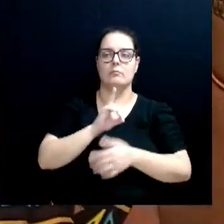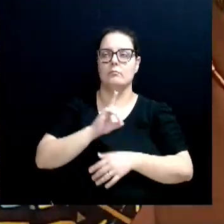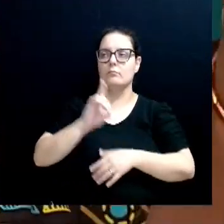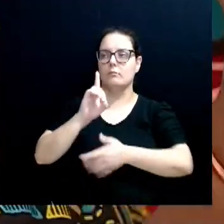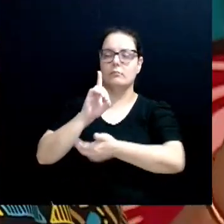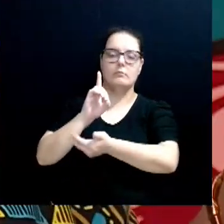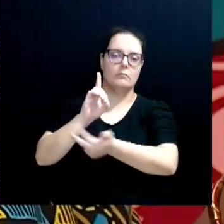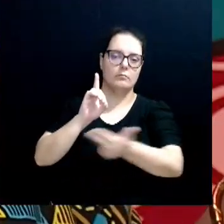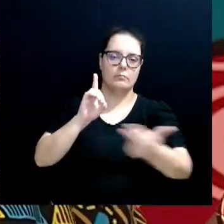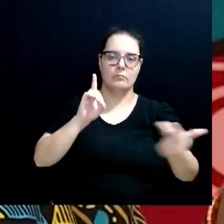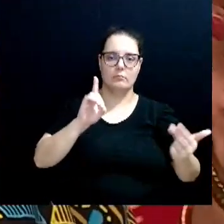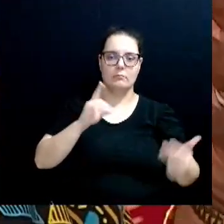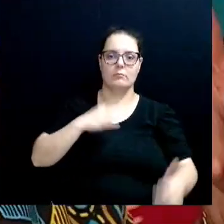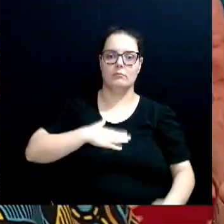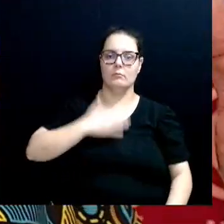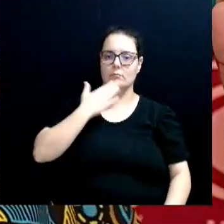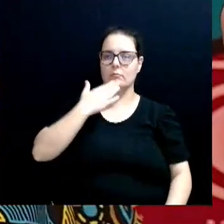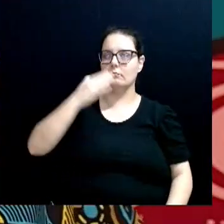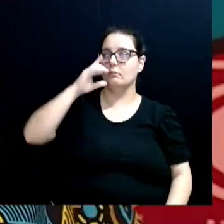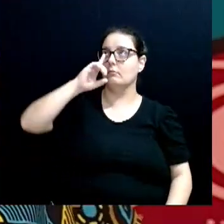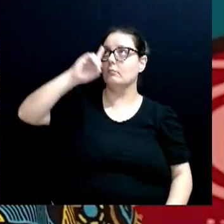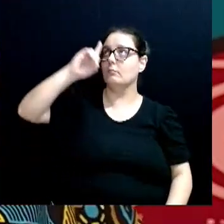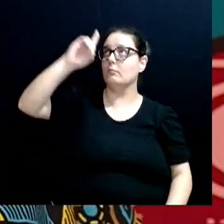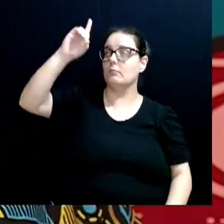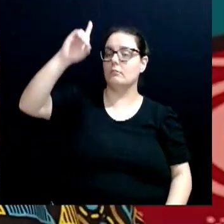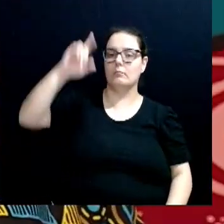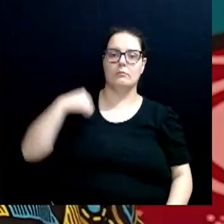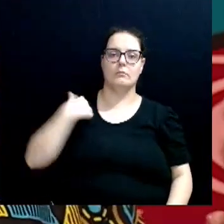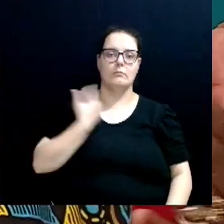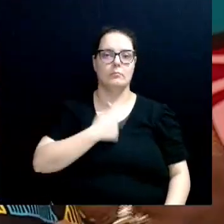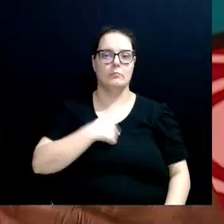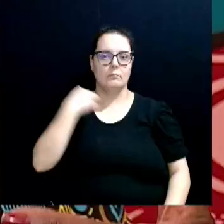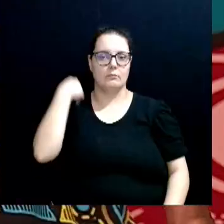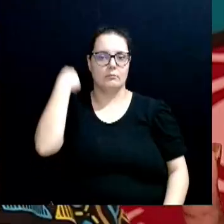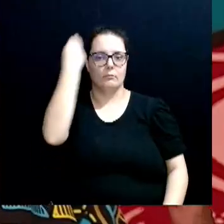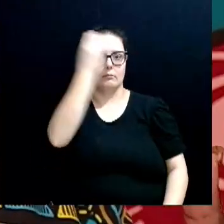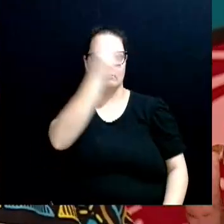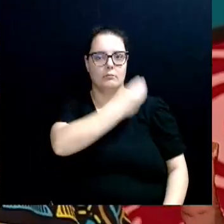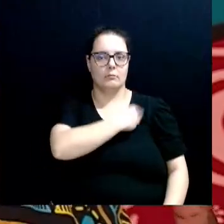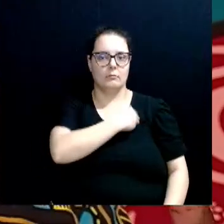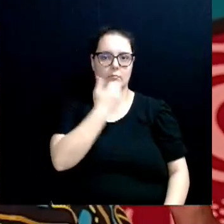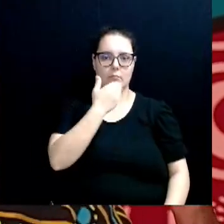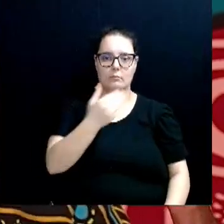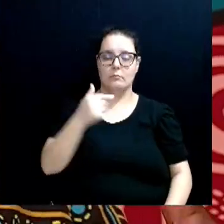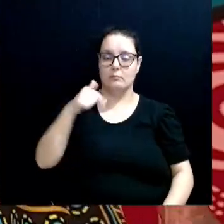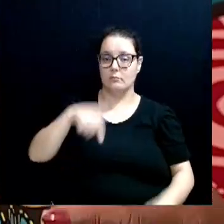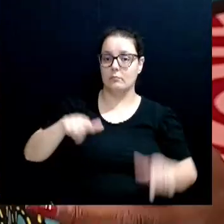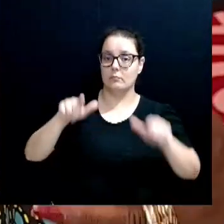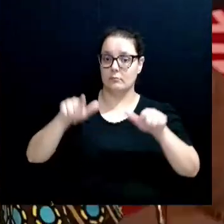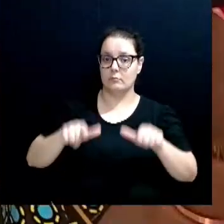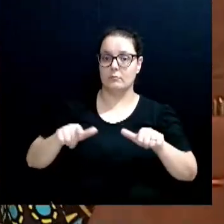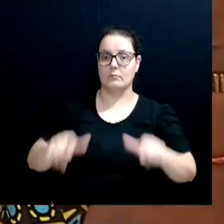muito a Deus, peço a Nossa Senhora Aparecida, que este lugar,